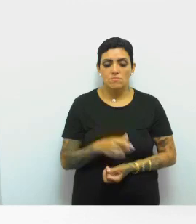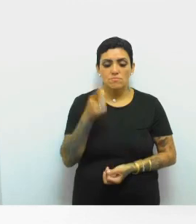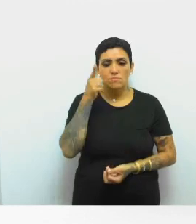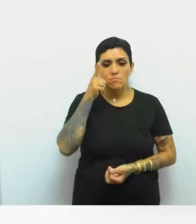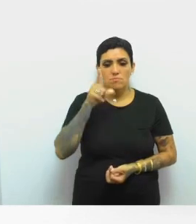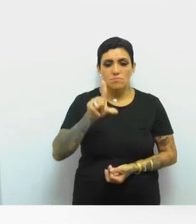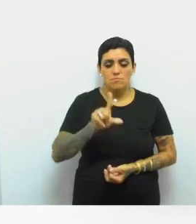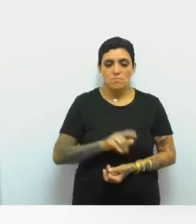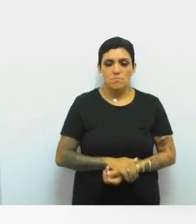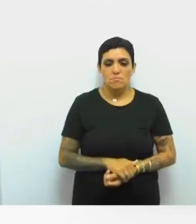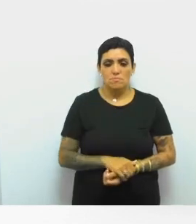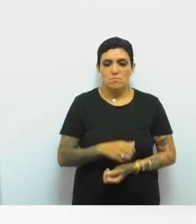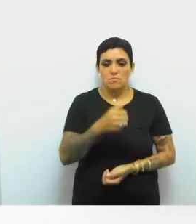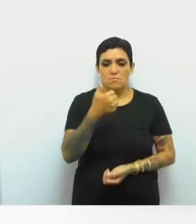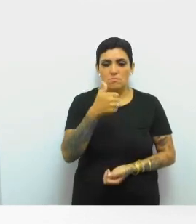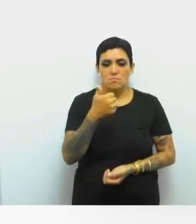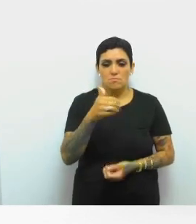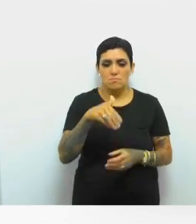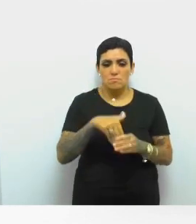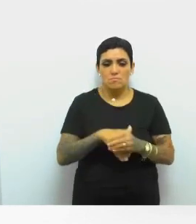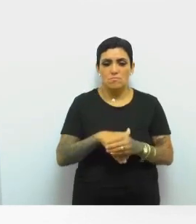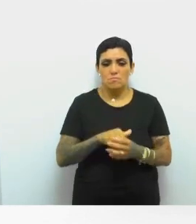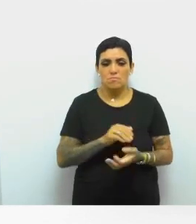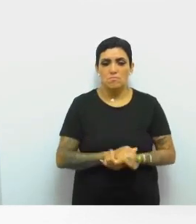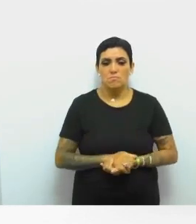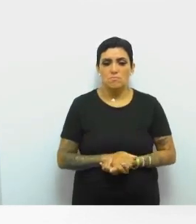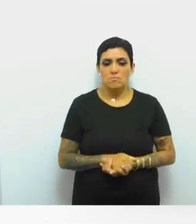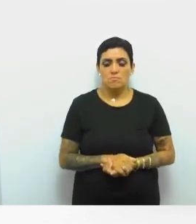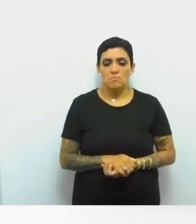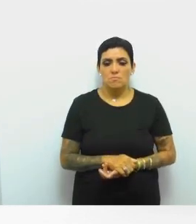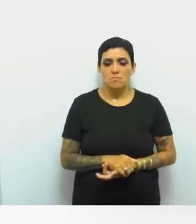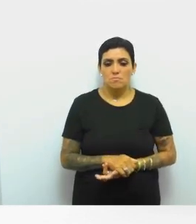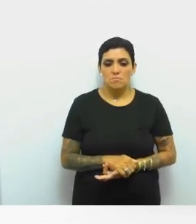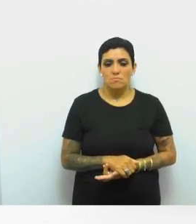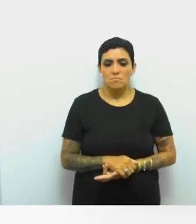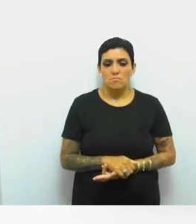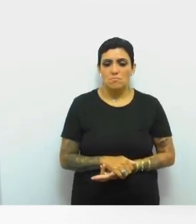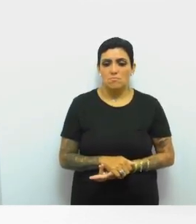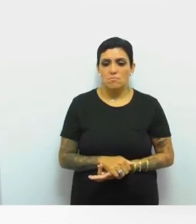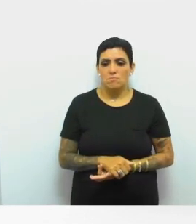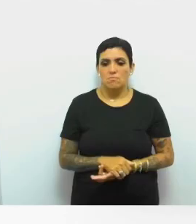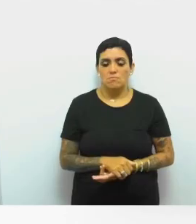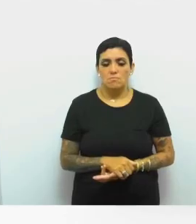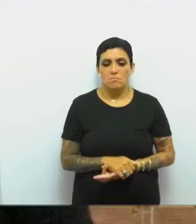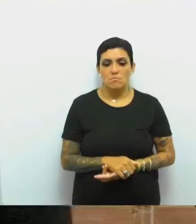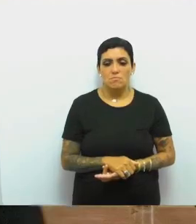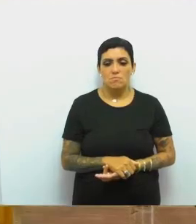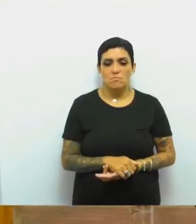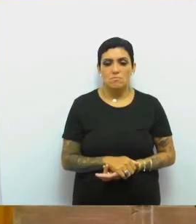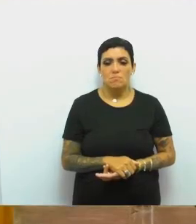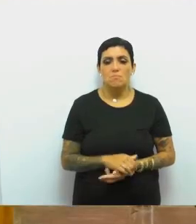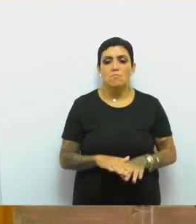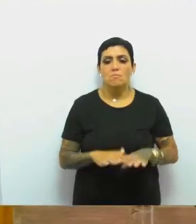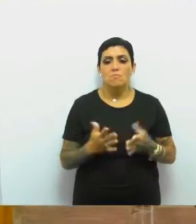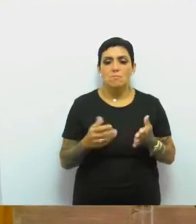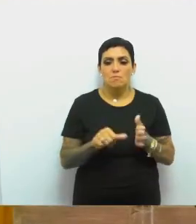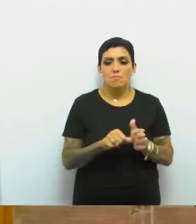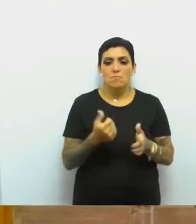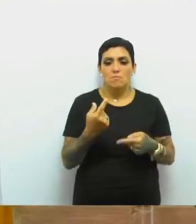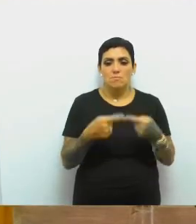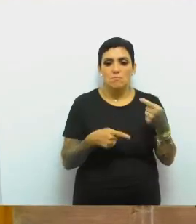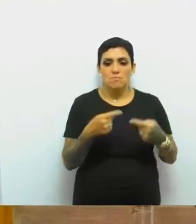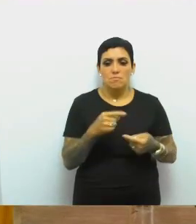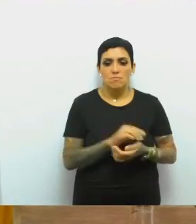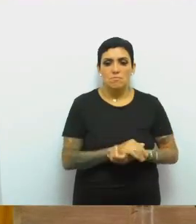Aprovado por 11 votos e uma abstenção da vereadora Luciana Valverde. Em primeira discussão, parecer 291 da